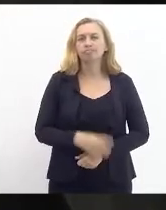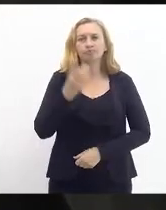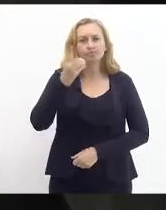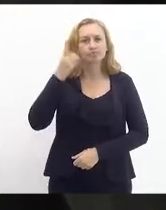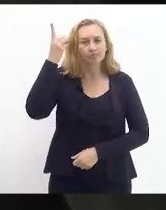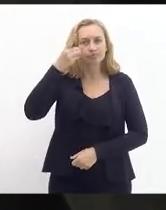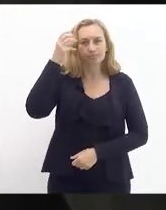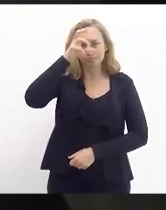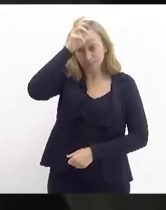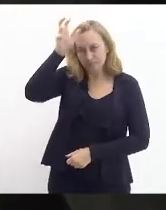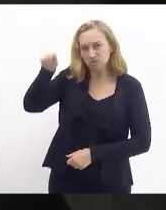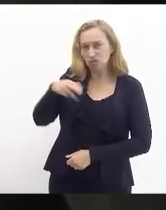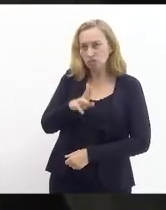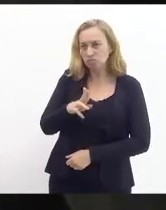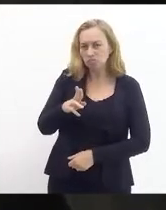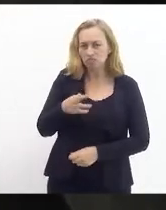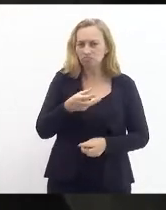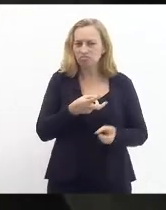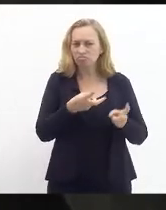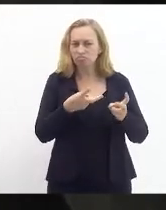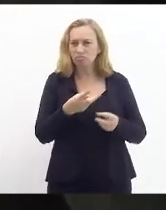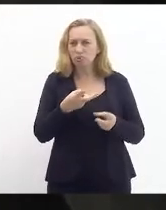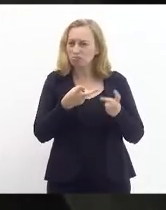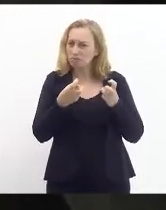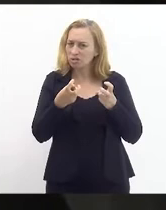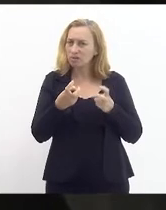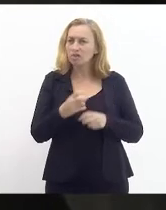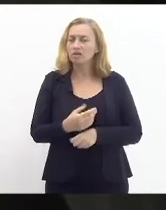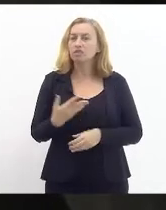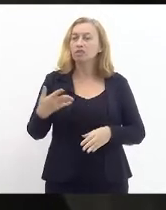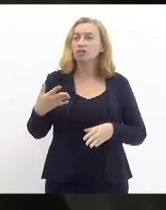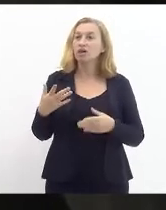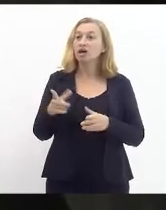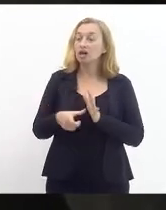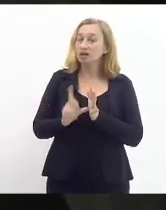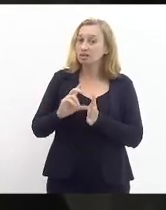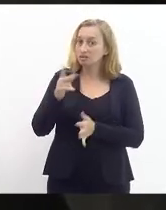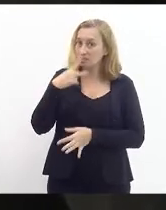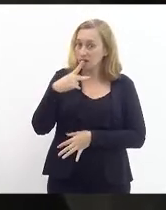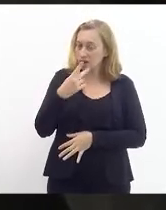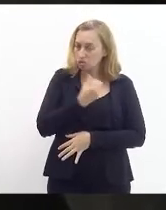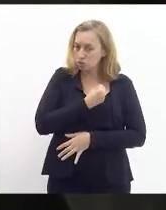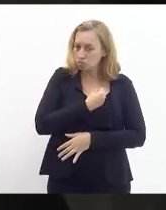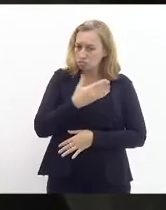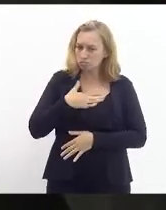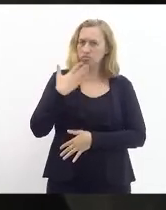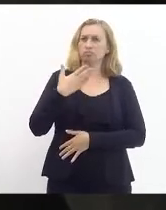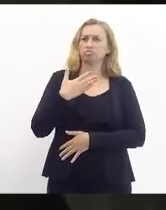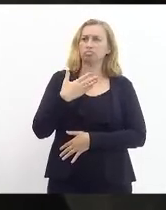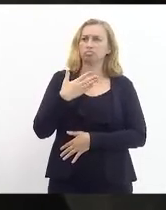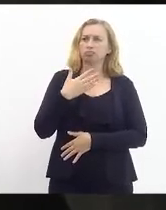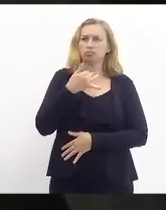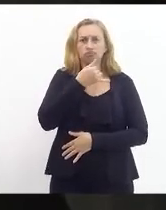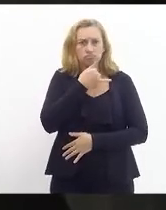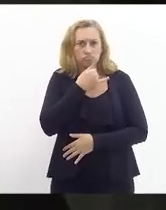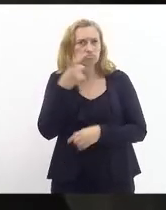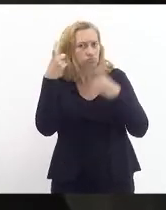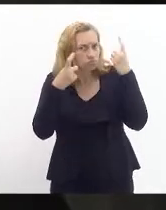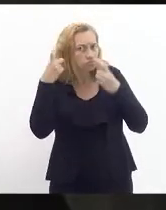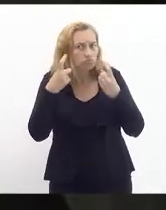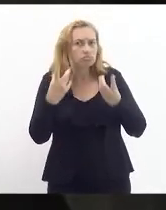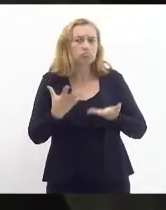deputado tia Ju primeira coisa que chama a atenção antes de entrar nos números que me deixaram muito impressionado e tristes e preocupados